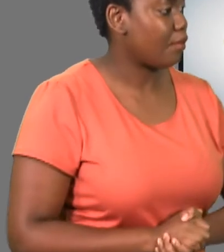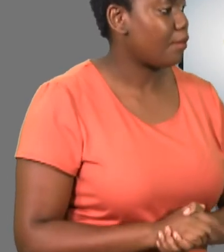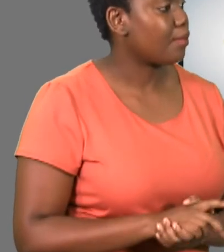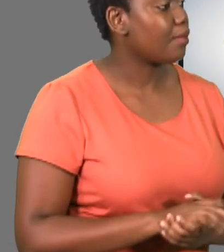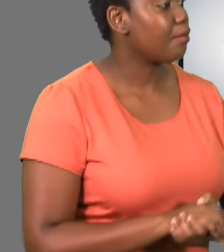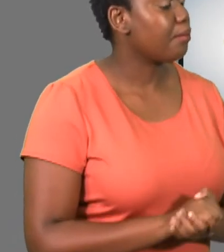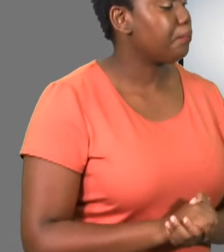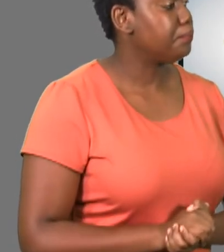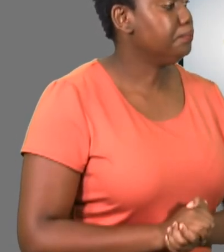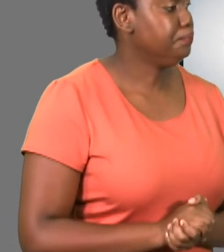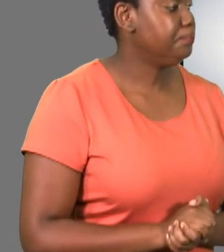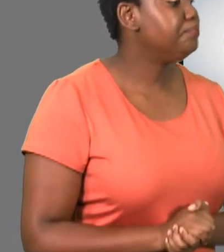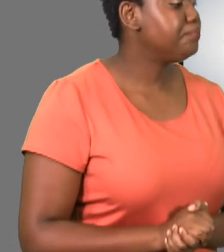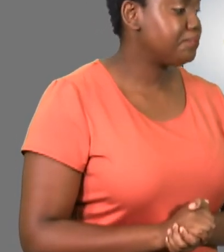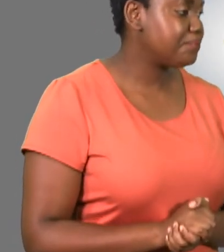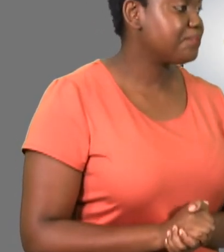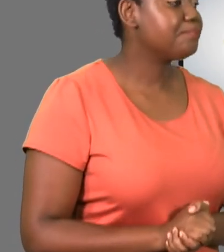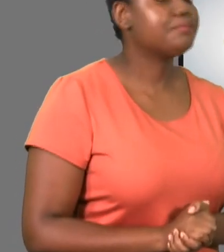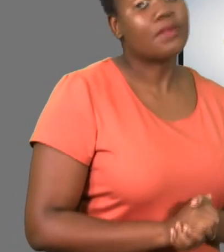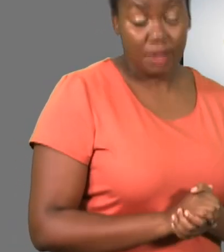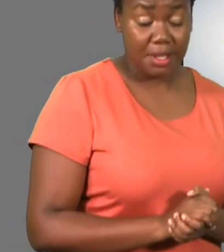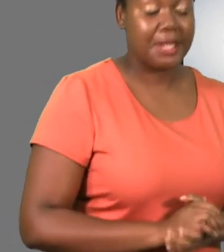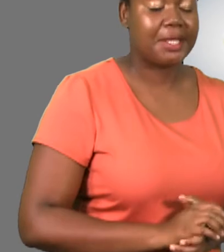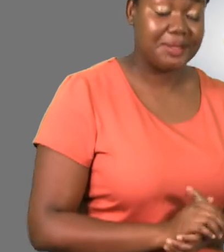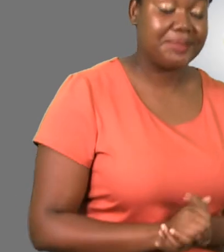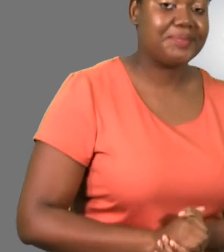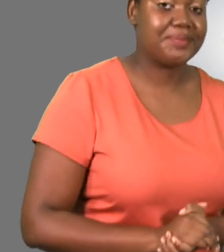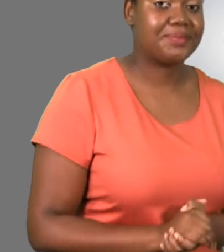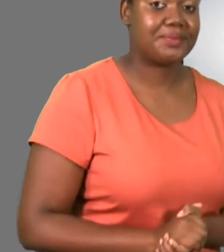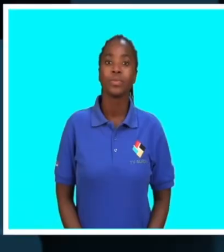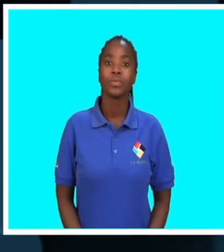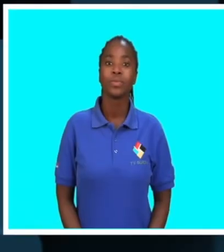o documento para facilitar a sua aplicabilidade.